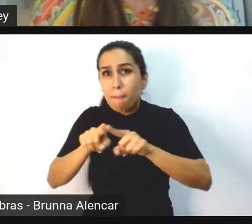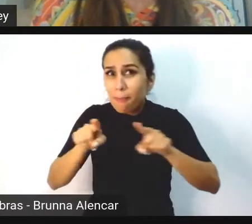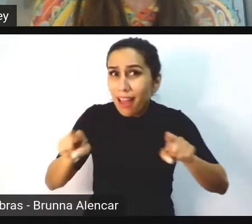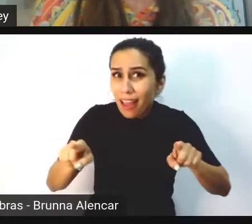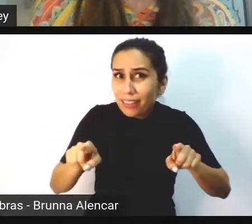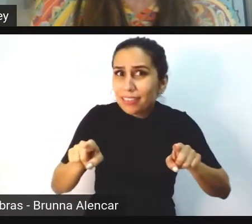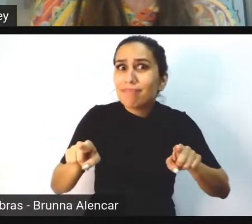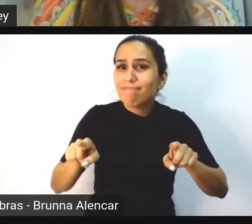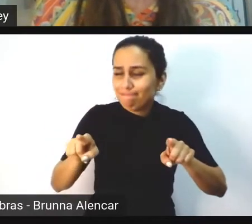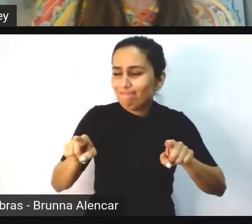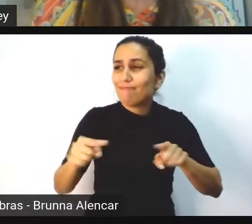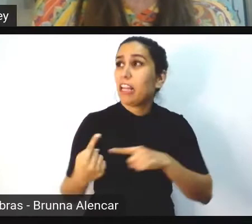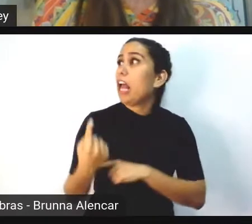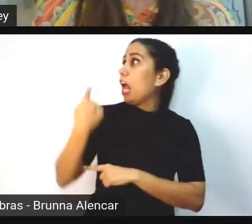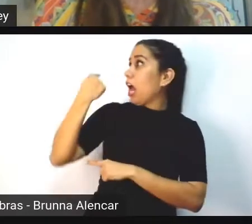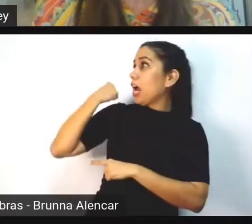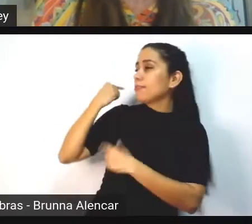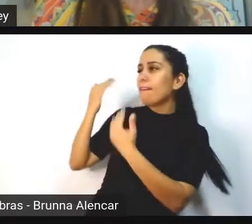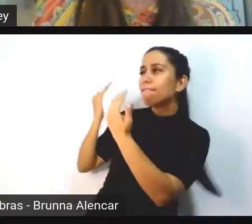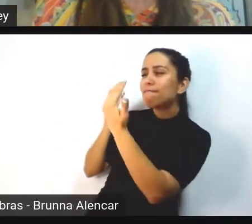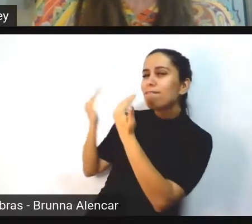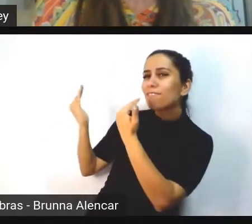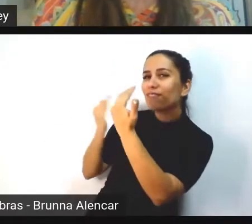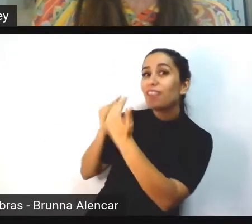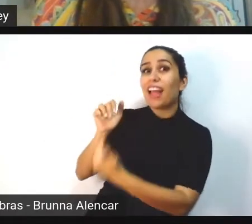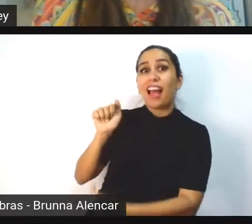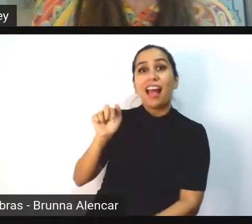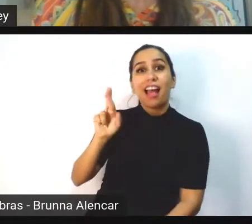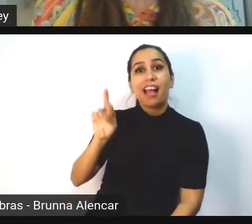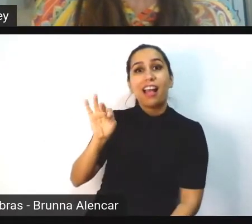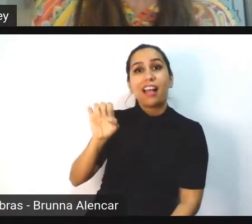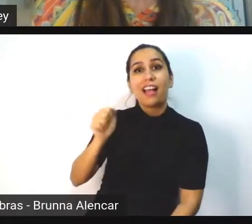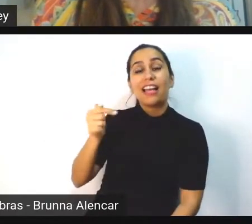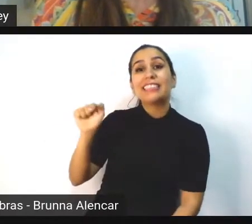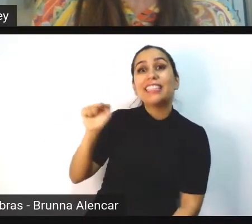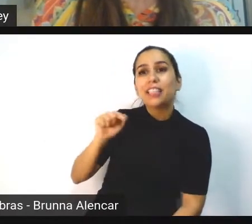artesãos, só que somos artesãos tecnológicos agora, né?